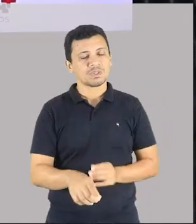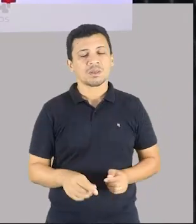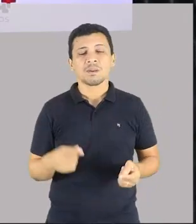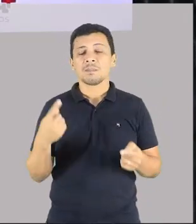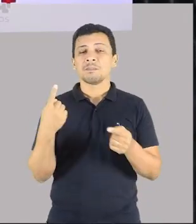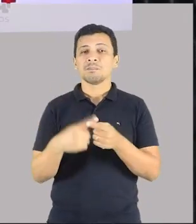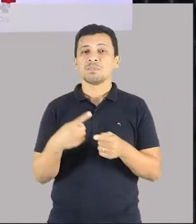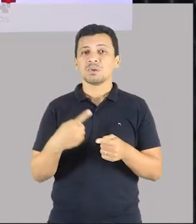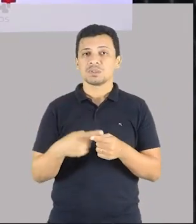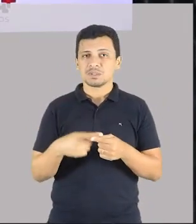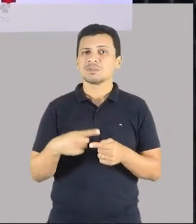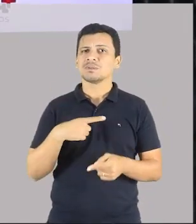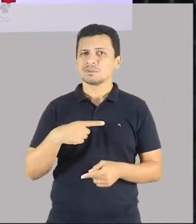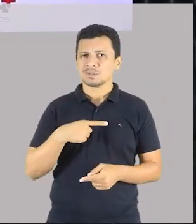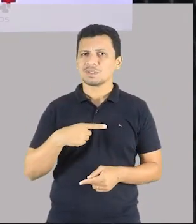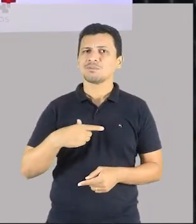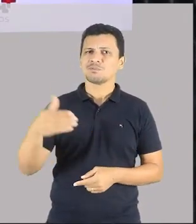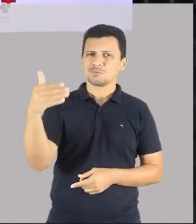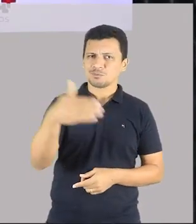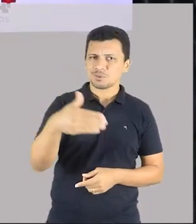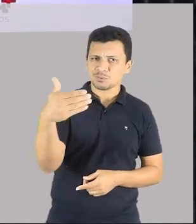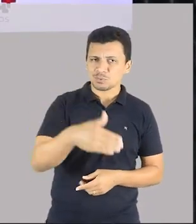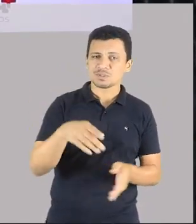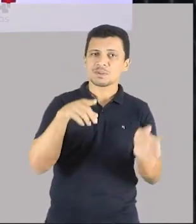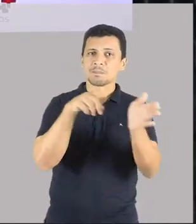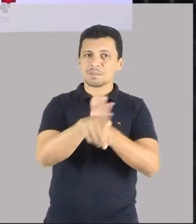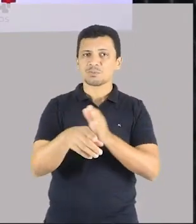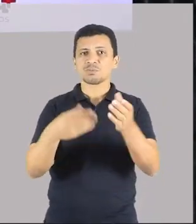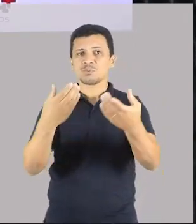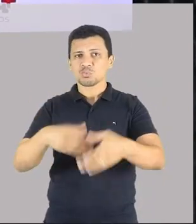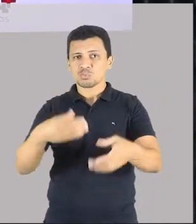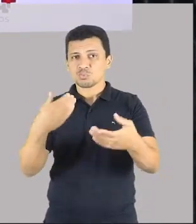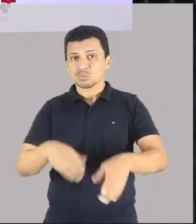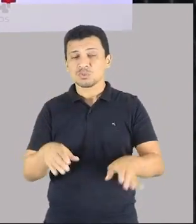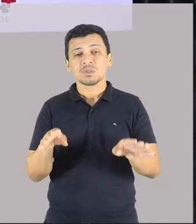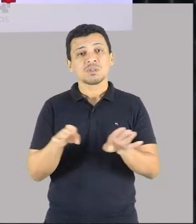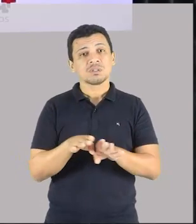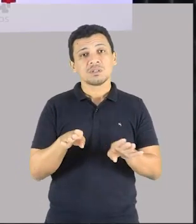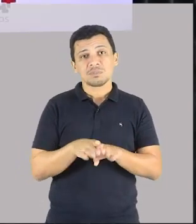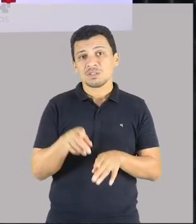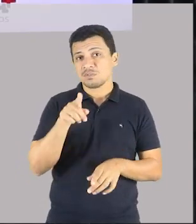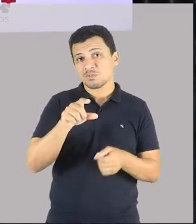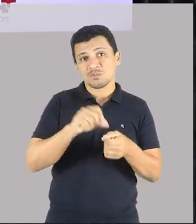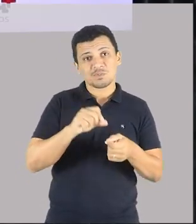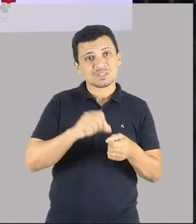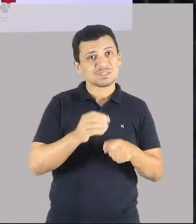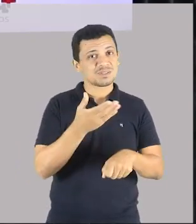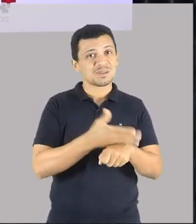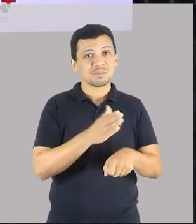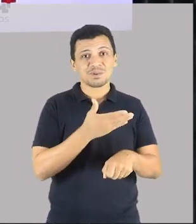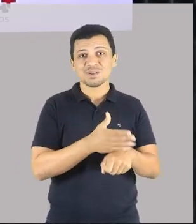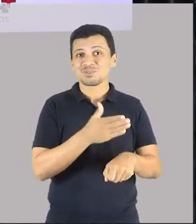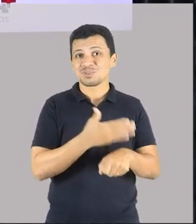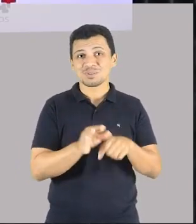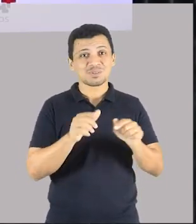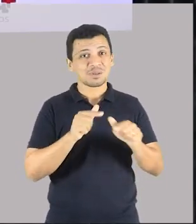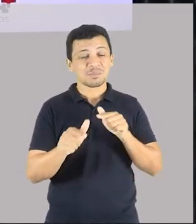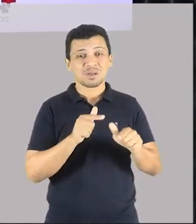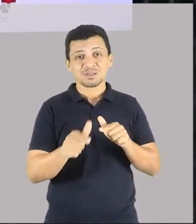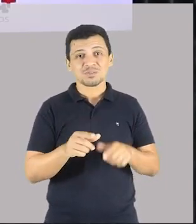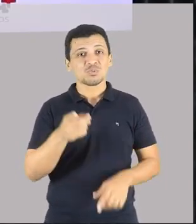assunto muito cobrado nos concursos, e de outro lado, porque é o que você vai fazer na prática. Você vai